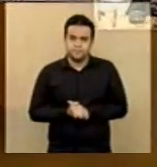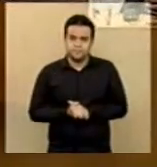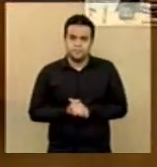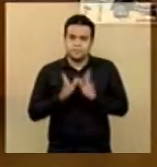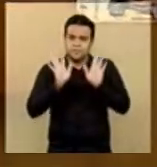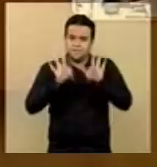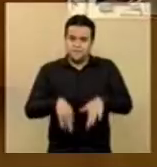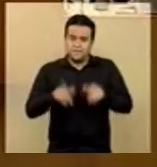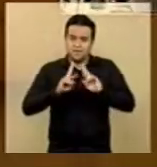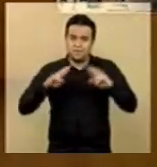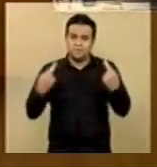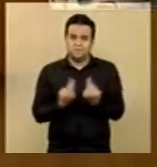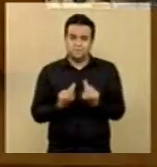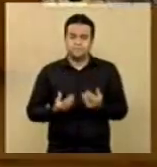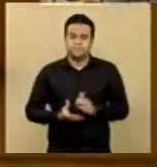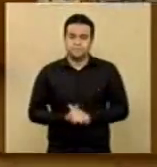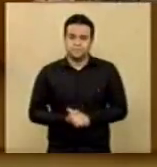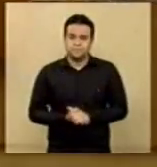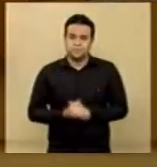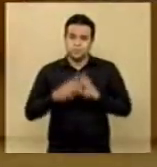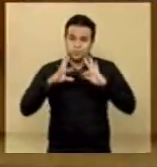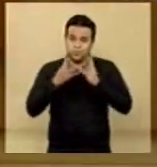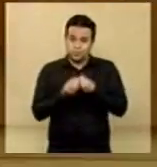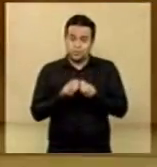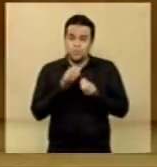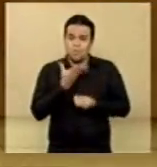declaro encerrado a presente sessão, desejando a todos uma